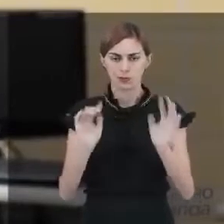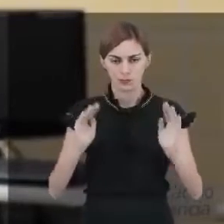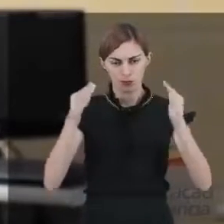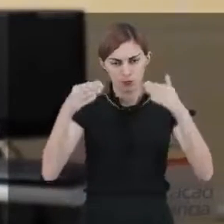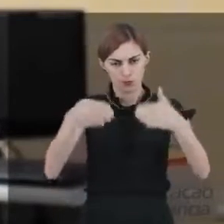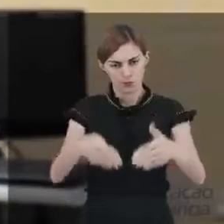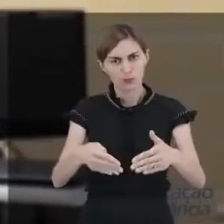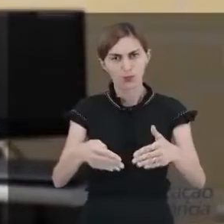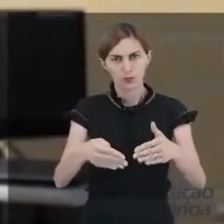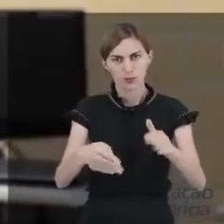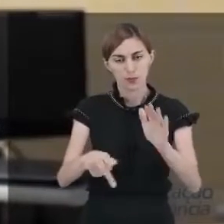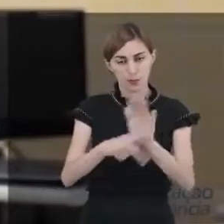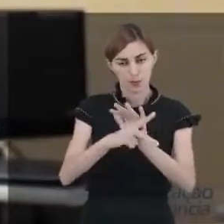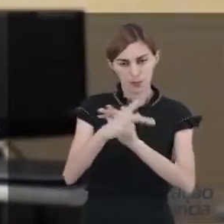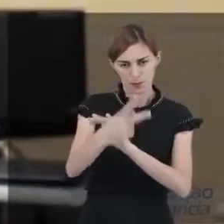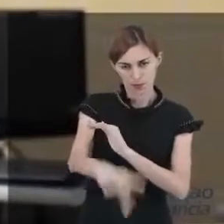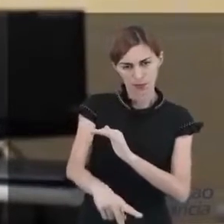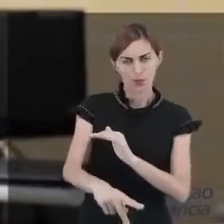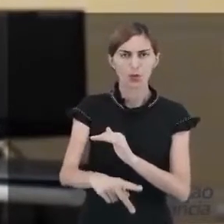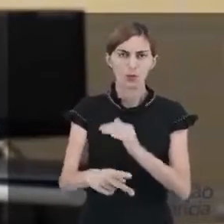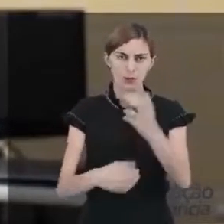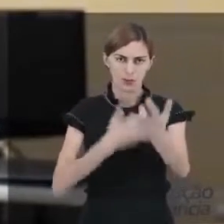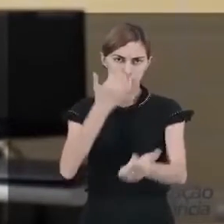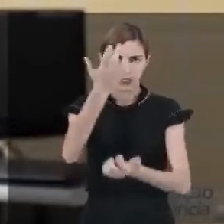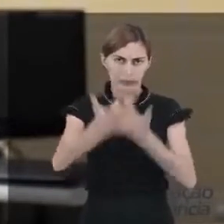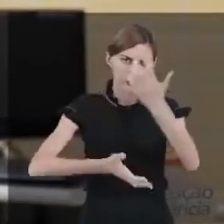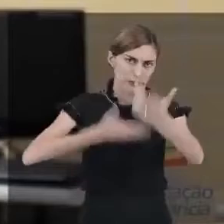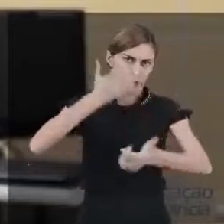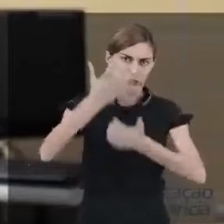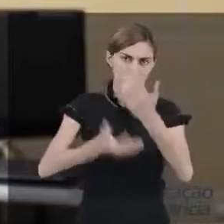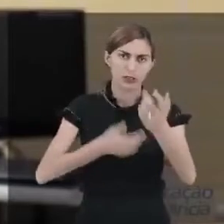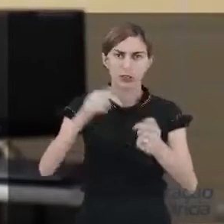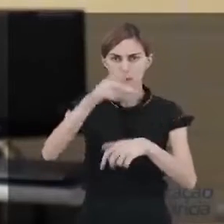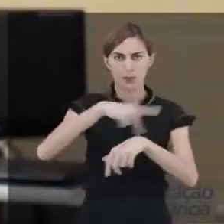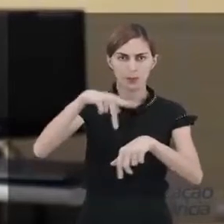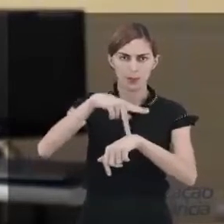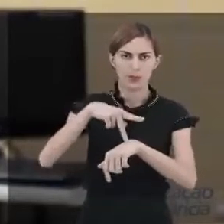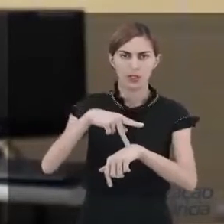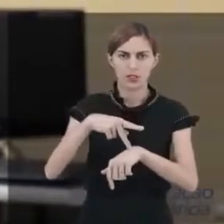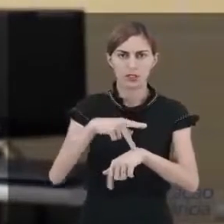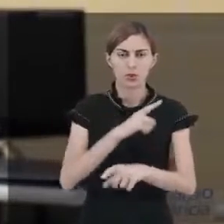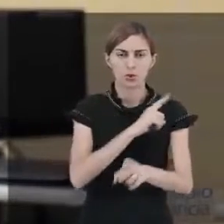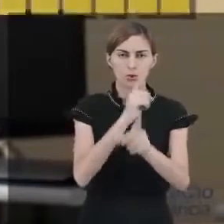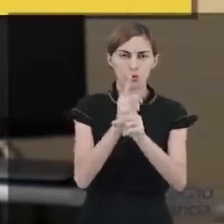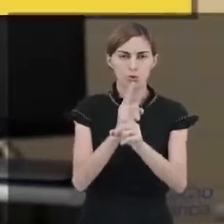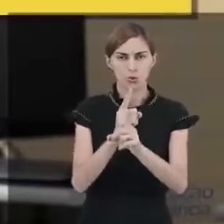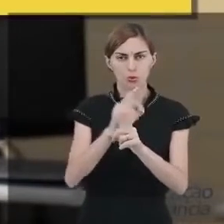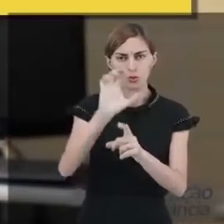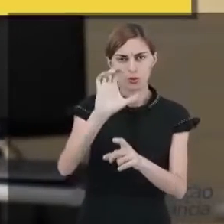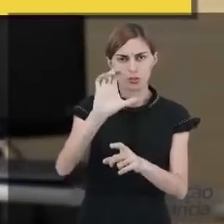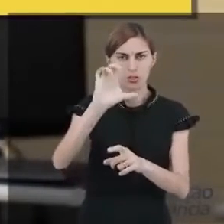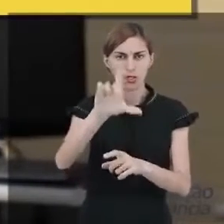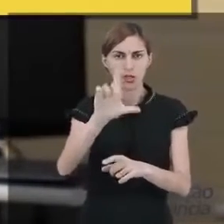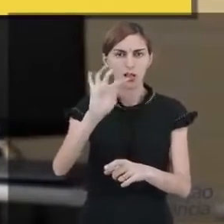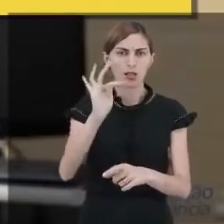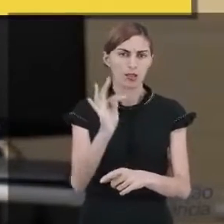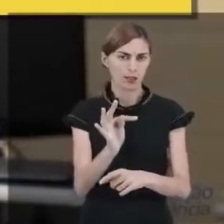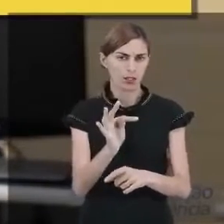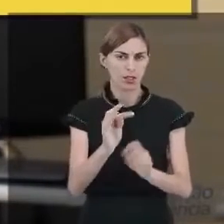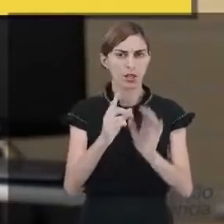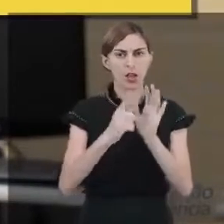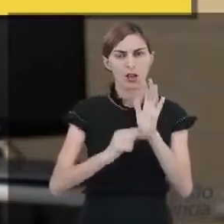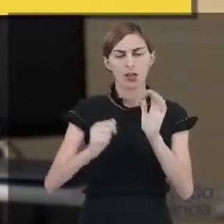à específica à questão de incêndio no nosso país, nós vamos encontrar na CLT, desde o